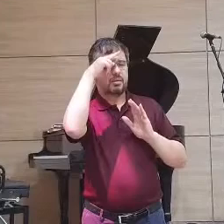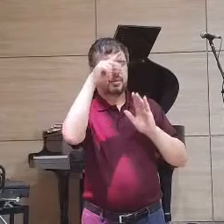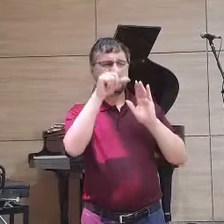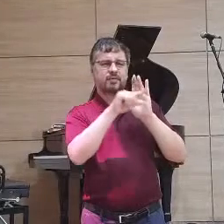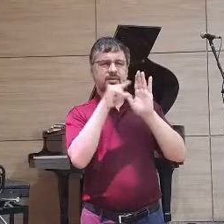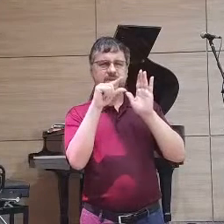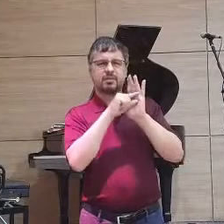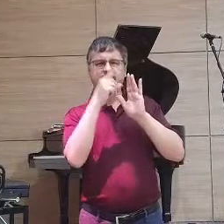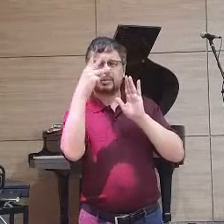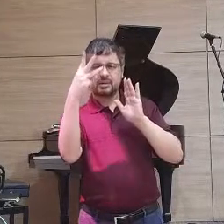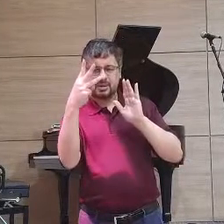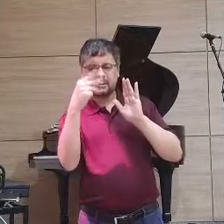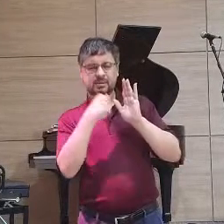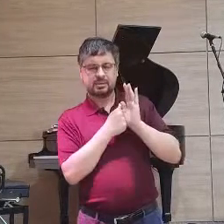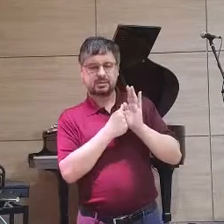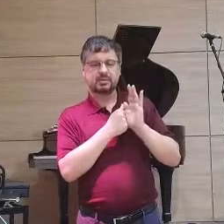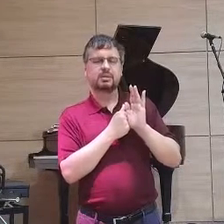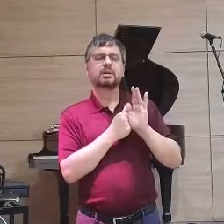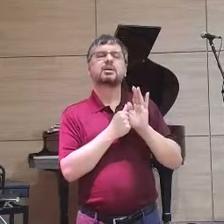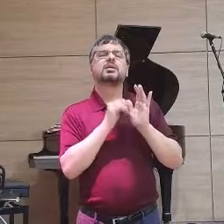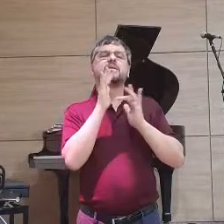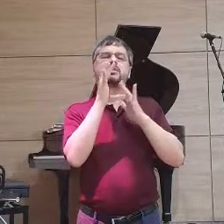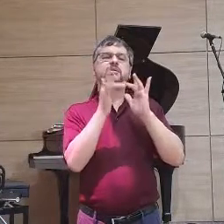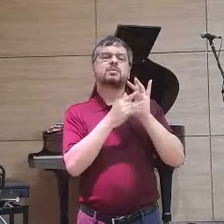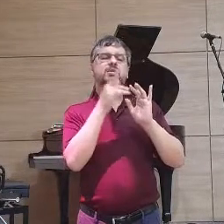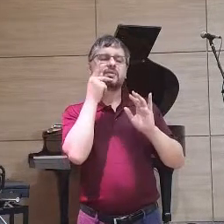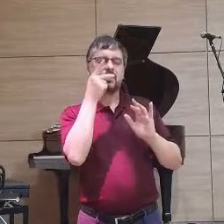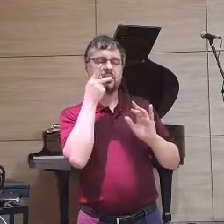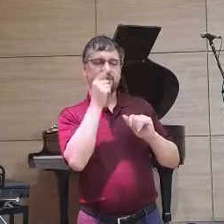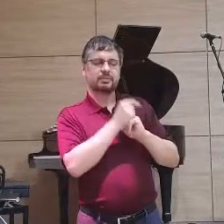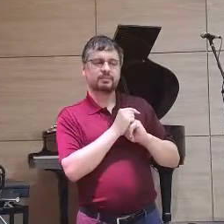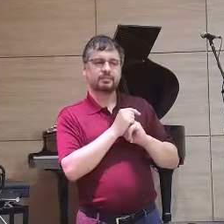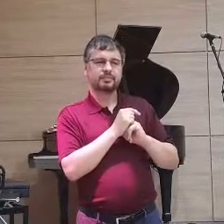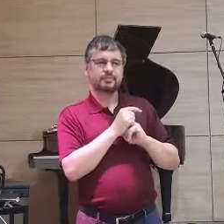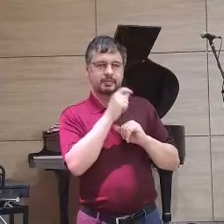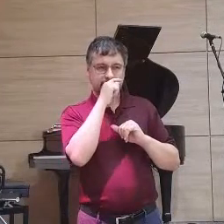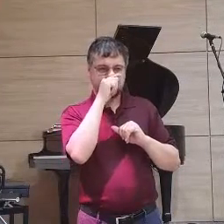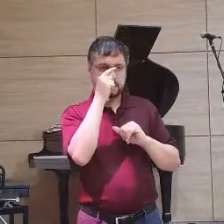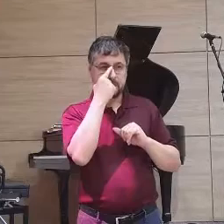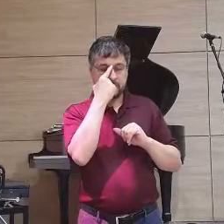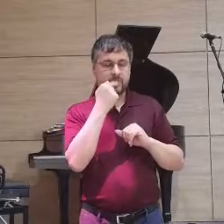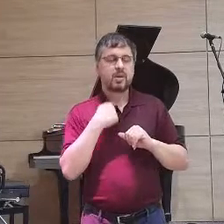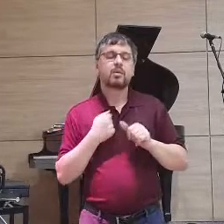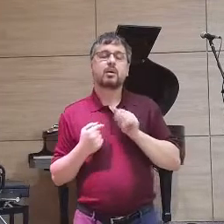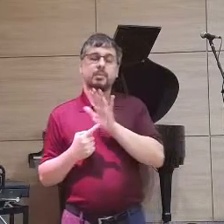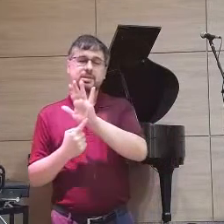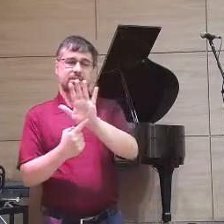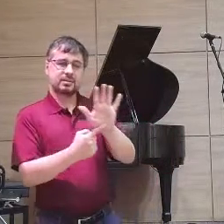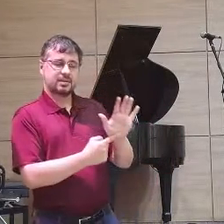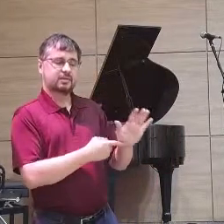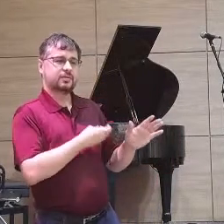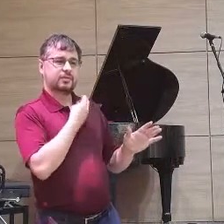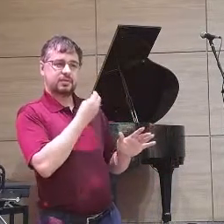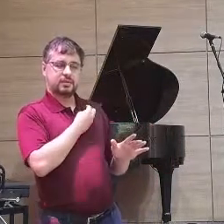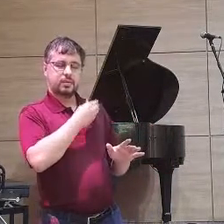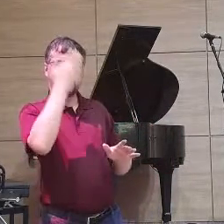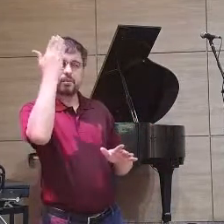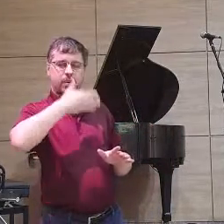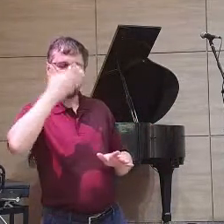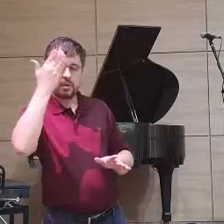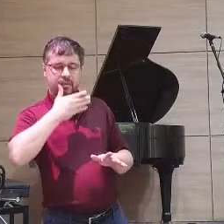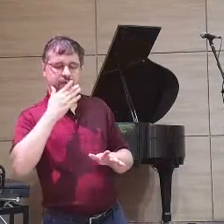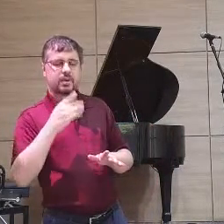no Versículo 4 especialmente no Versículo 3 aqui ele disse o seguinte que ele apresentou-se vivo com provas incontestáveis